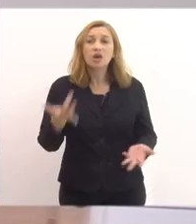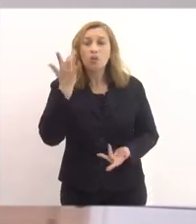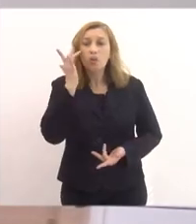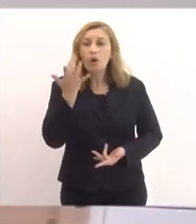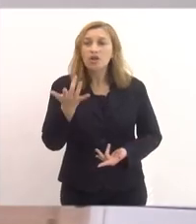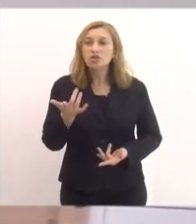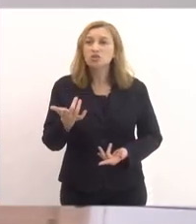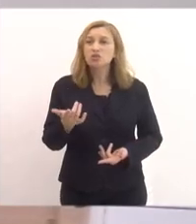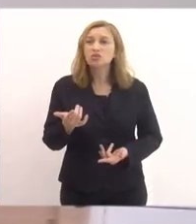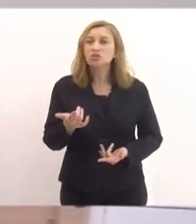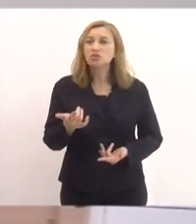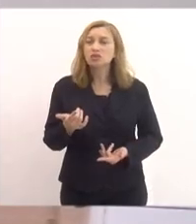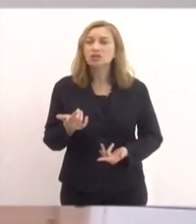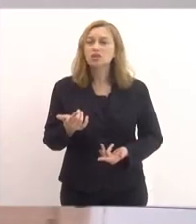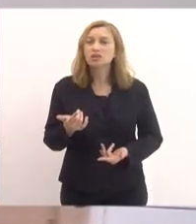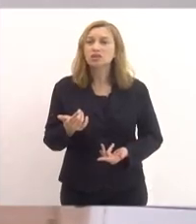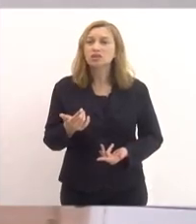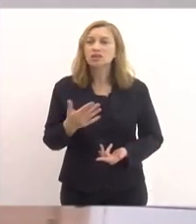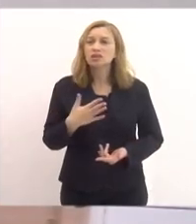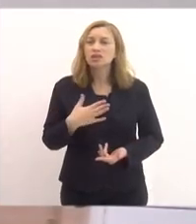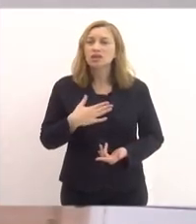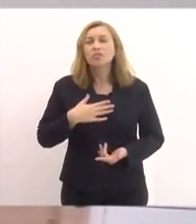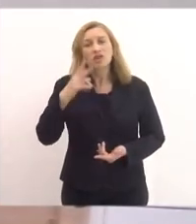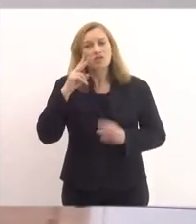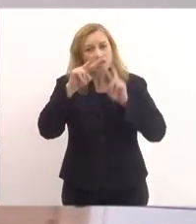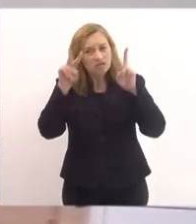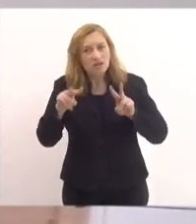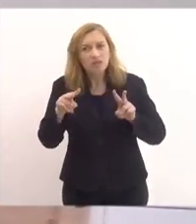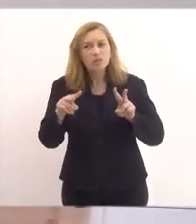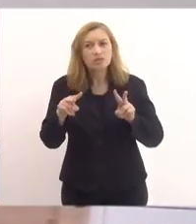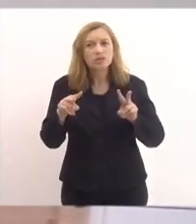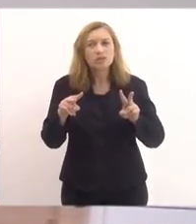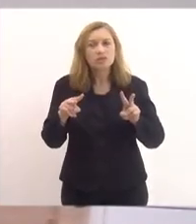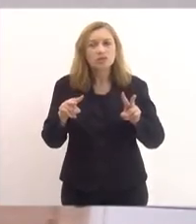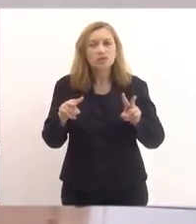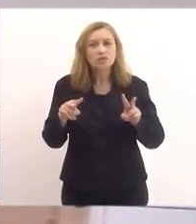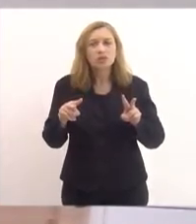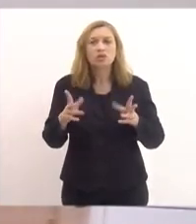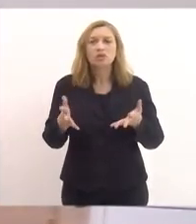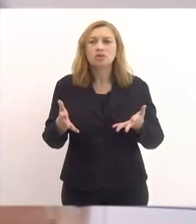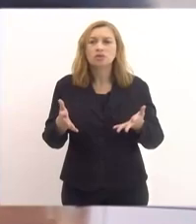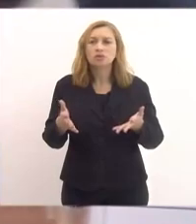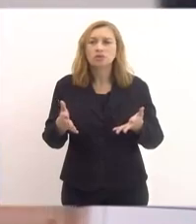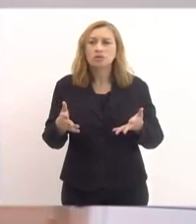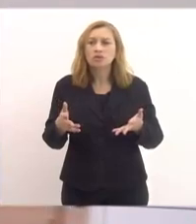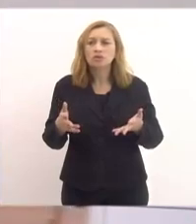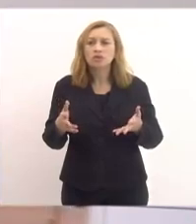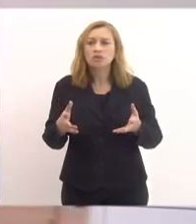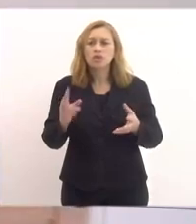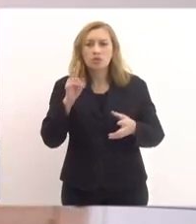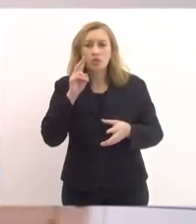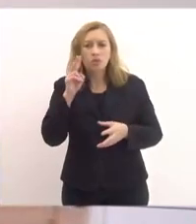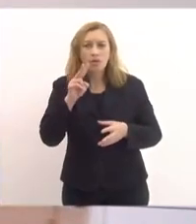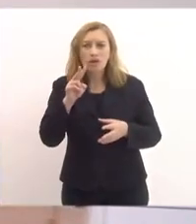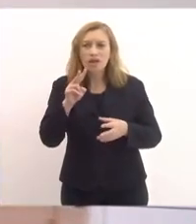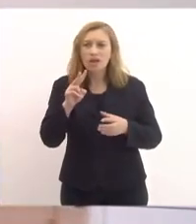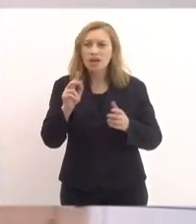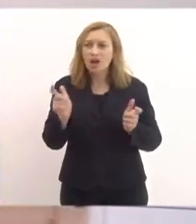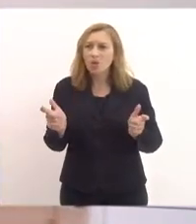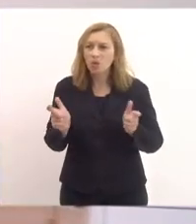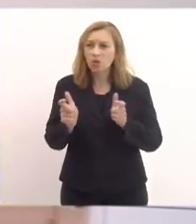que talvez... Na minha visão, tem um olhar estrábico por parte do Corpo de Bombeiros que